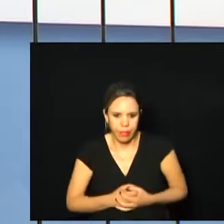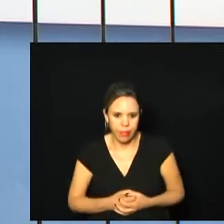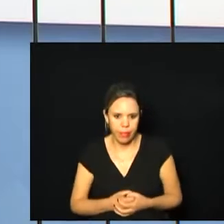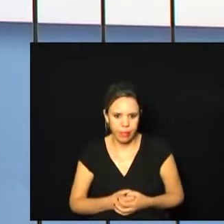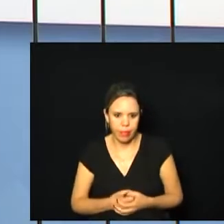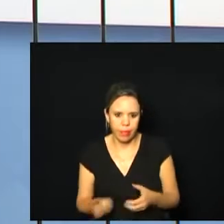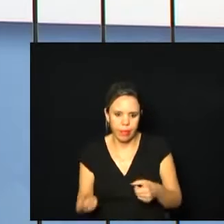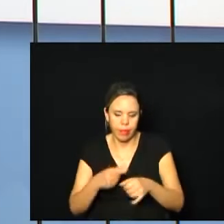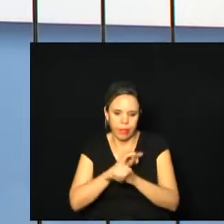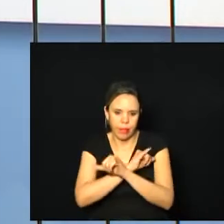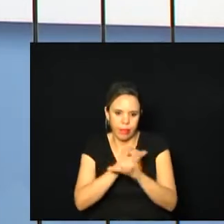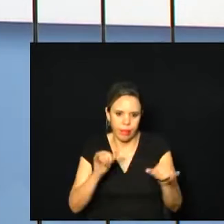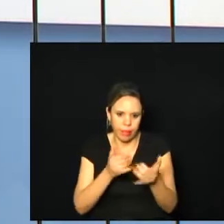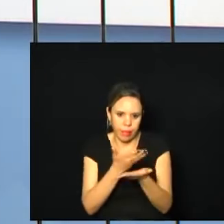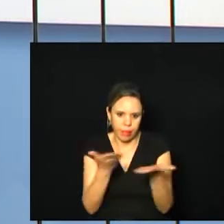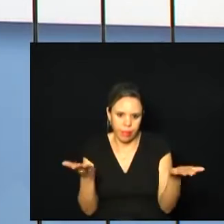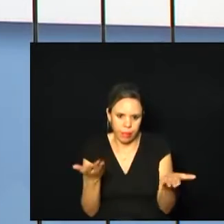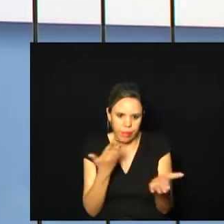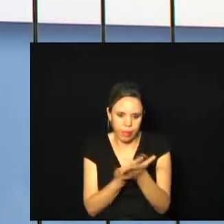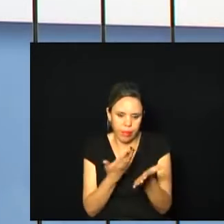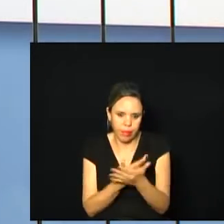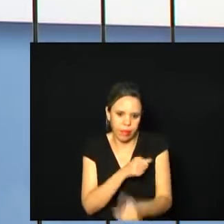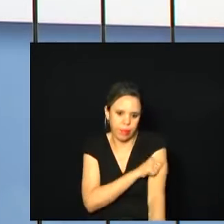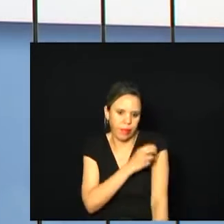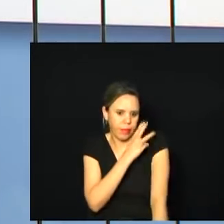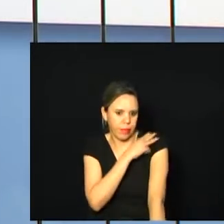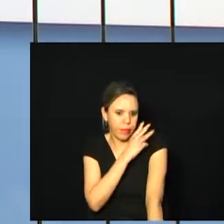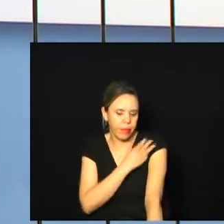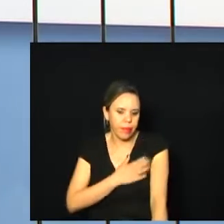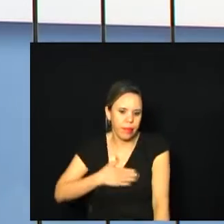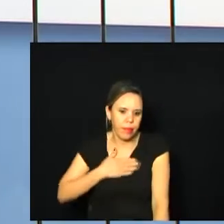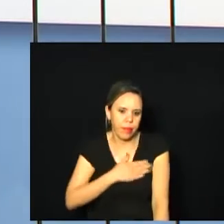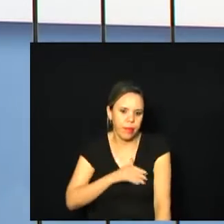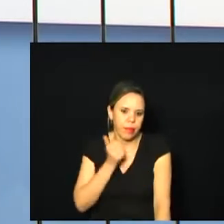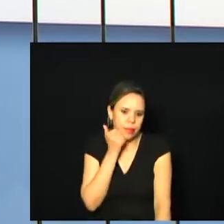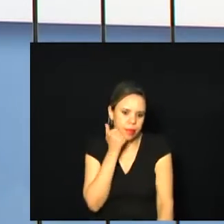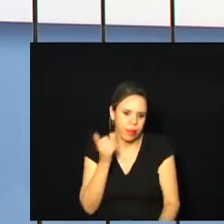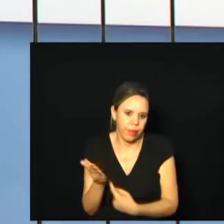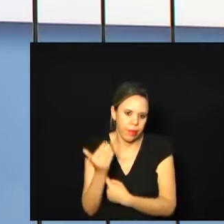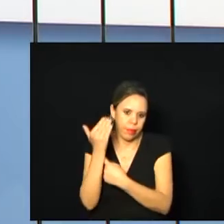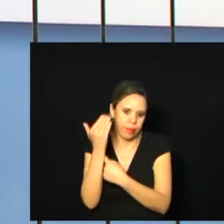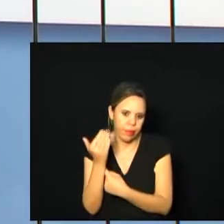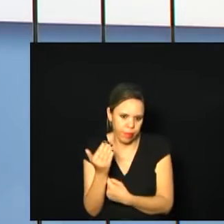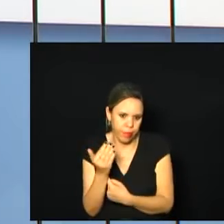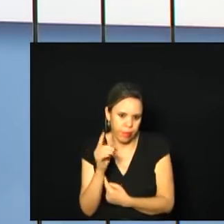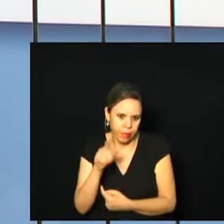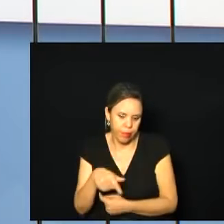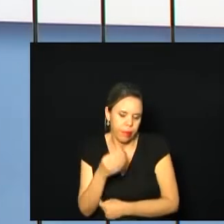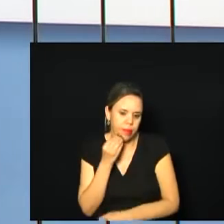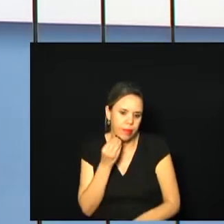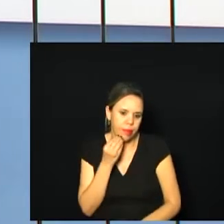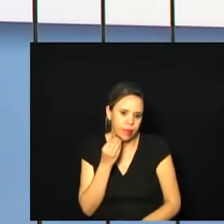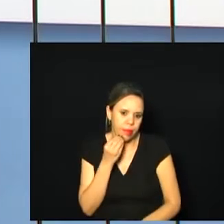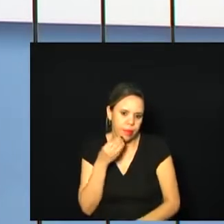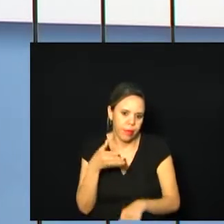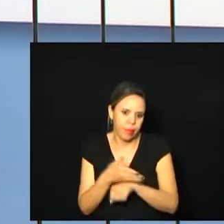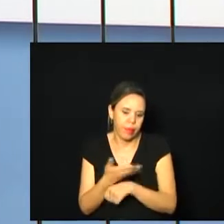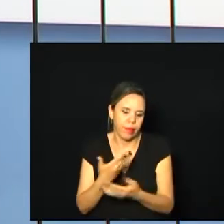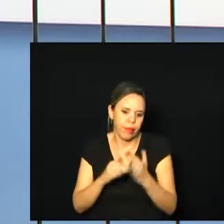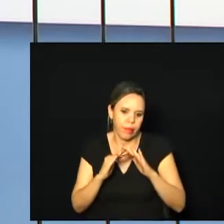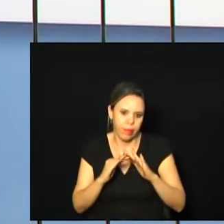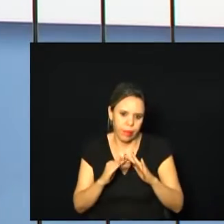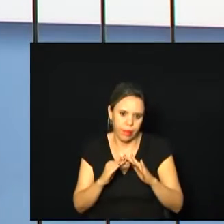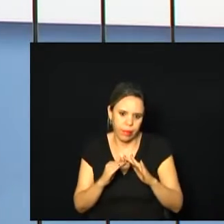E a gente reforça aqui para você que é estudante do ensino médio, gosta de ciência e tecnologia, essa oportunidade de entrar nessa